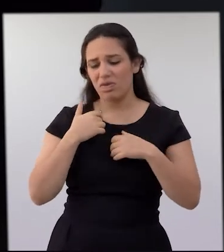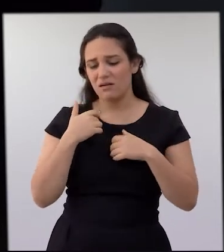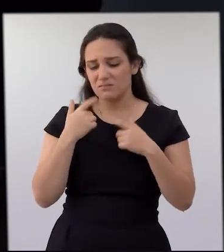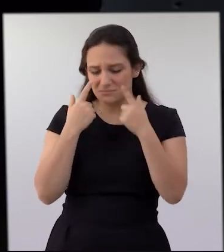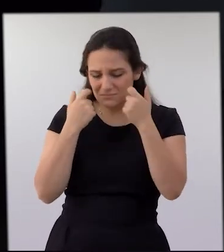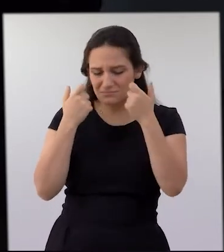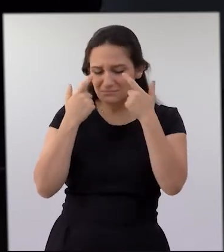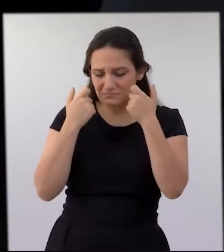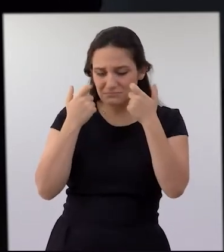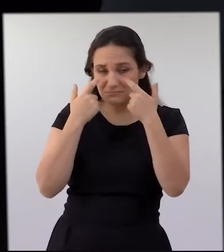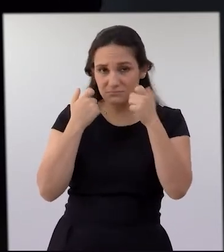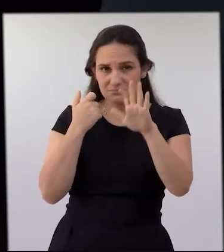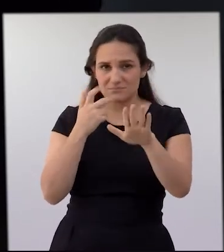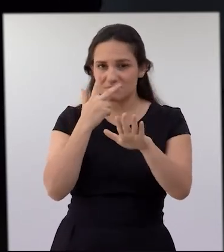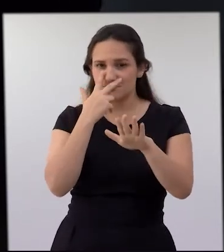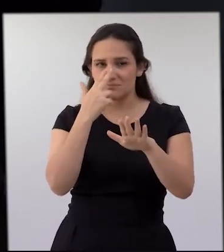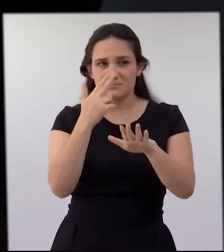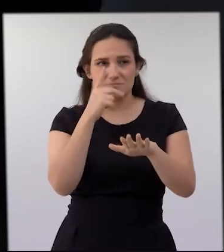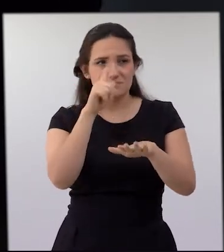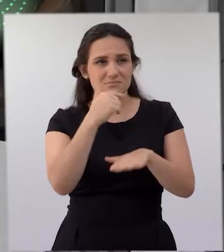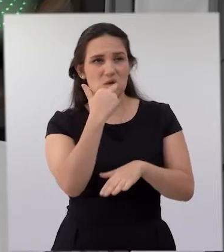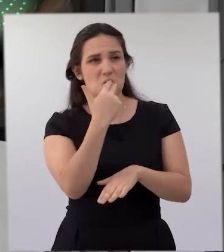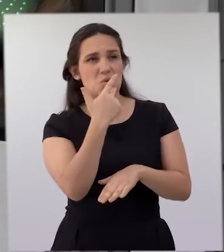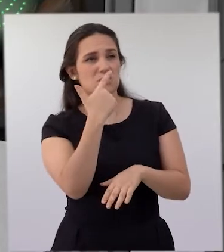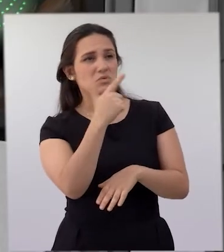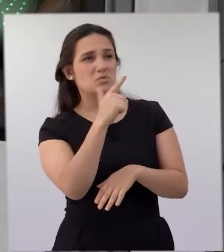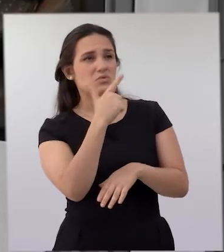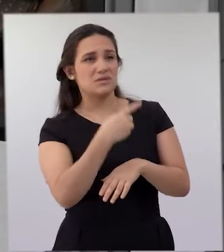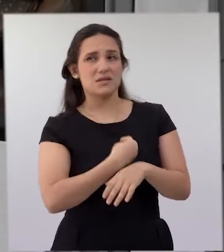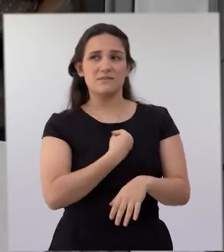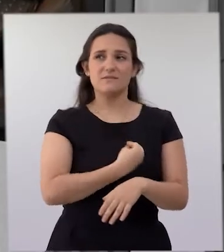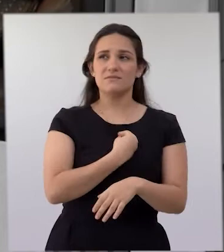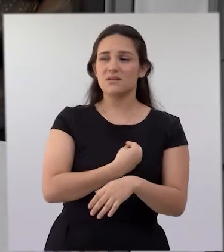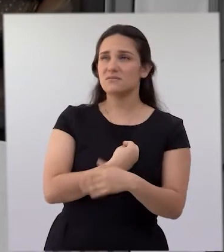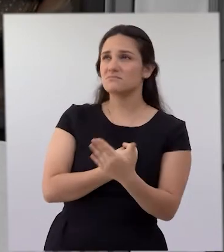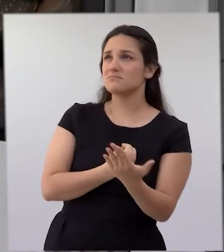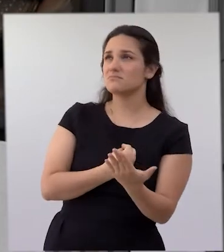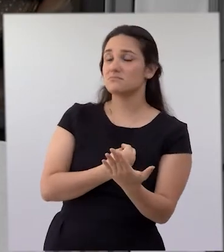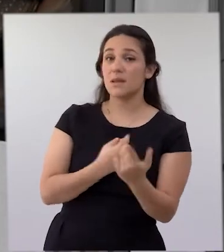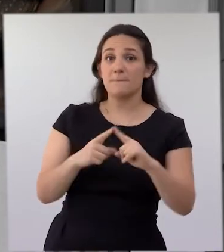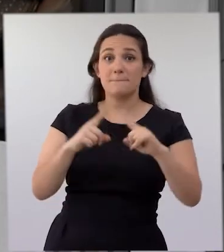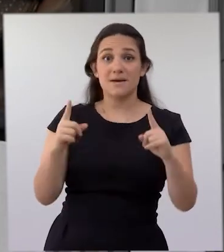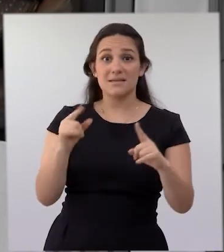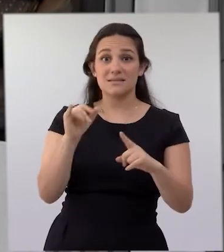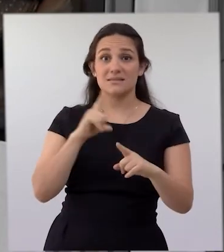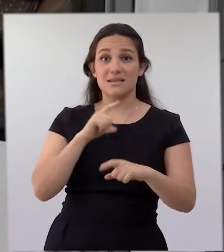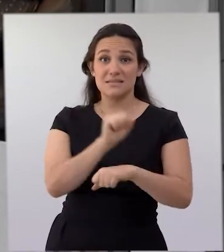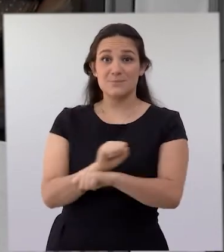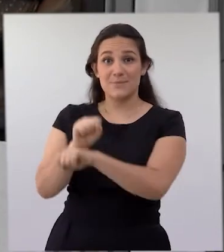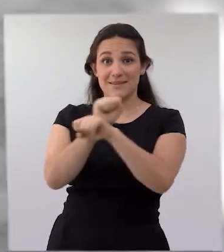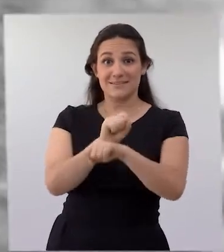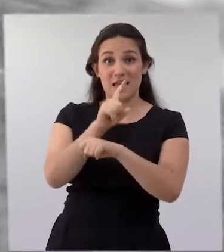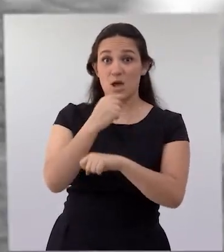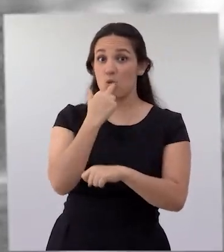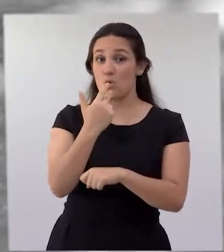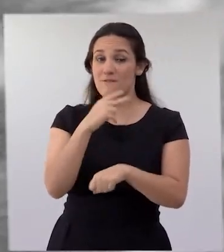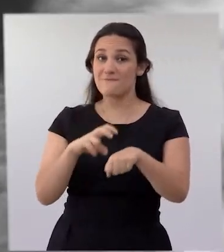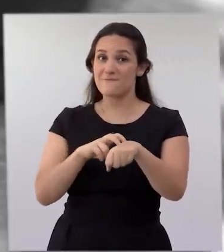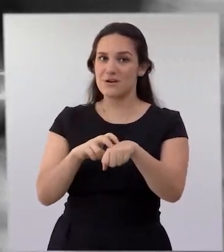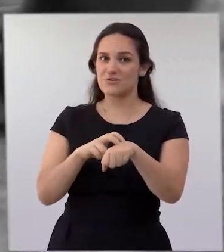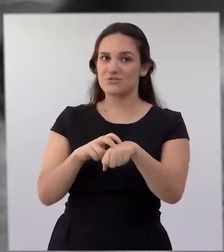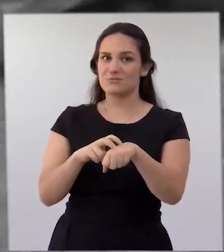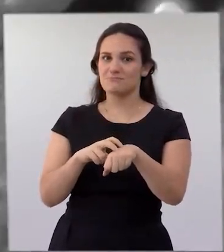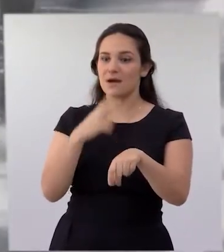tristeza, melancolia. Com a vida cinza parada no sinal vermelho, A esperança pinta o amanhã